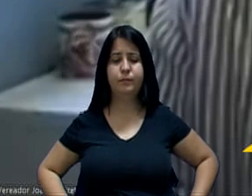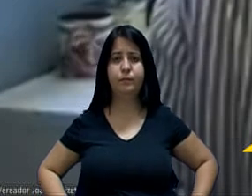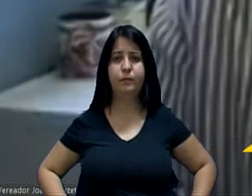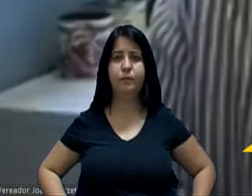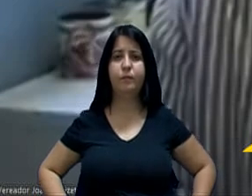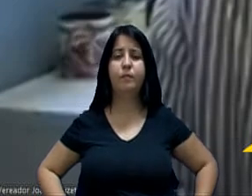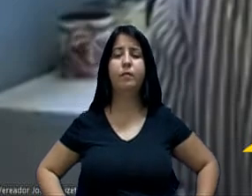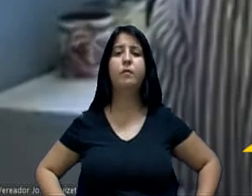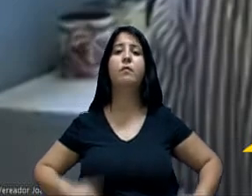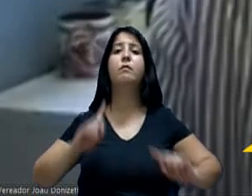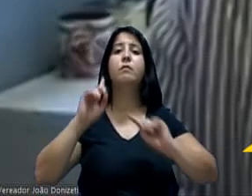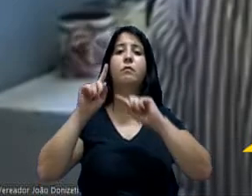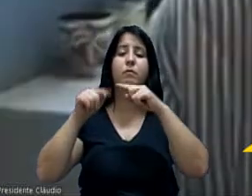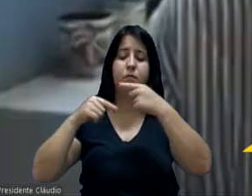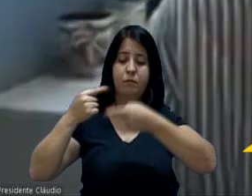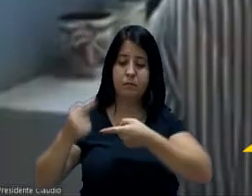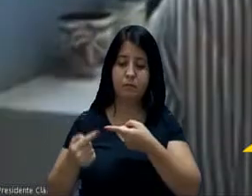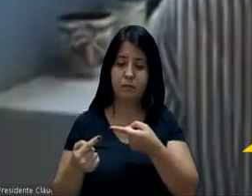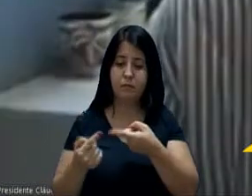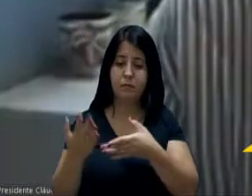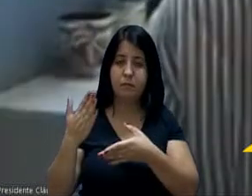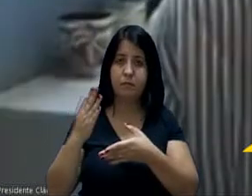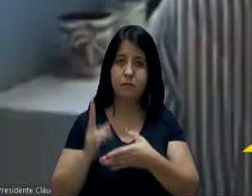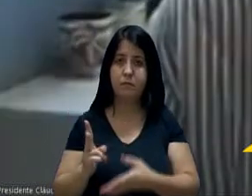Depois, em seguida...